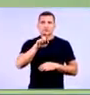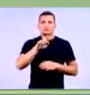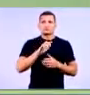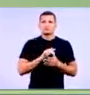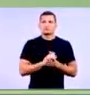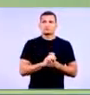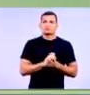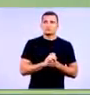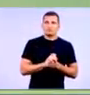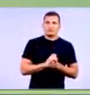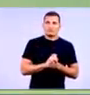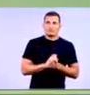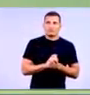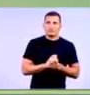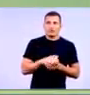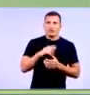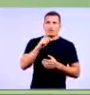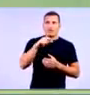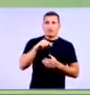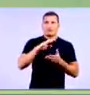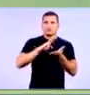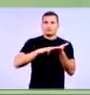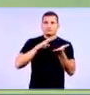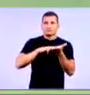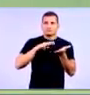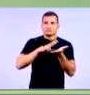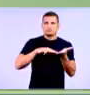O e-learning é uma metodologia